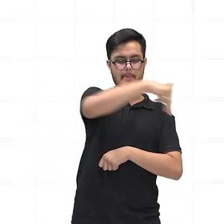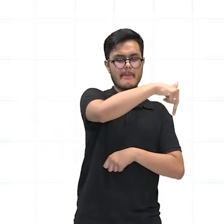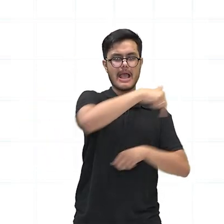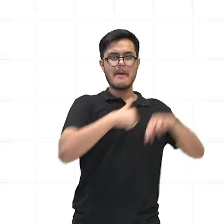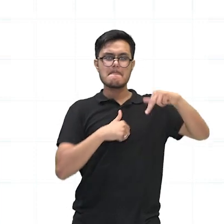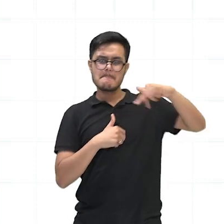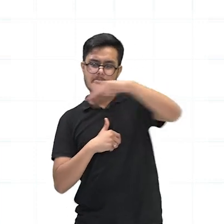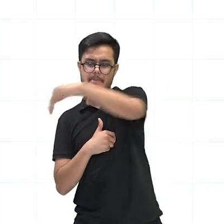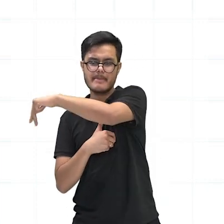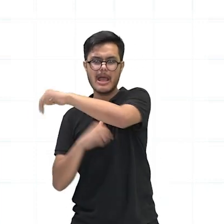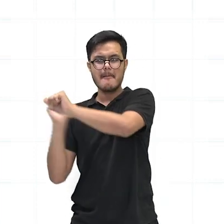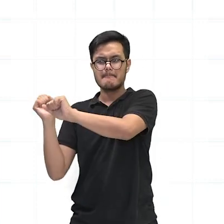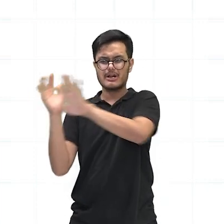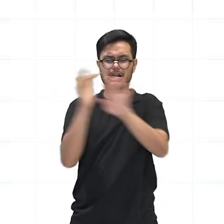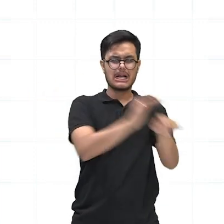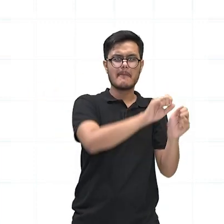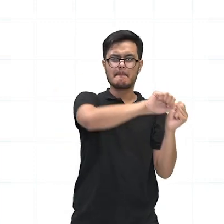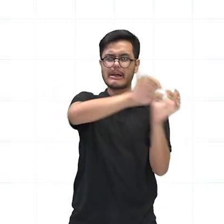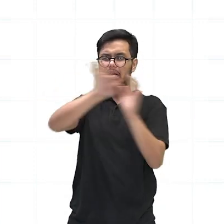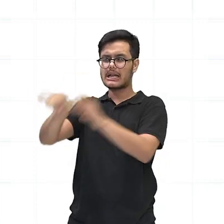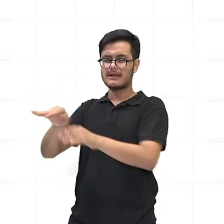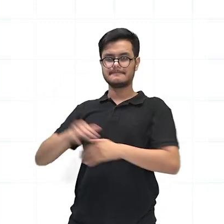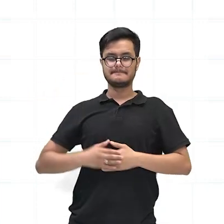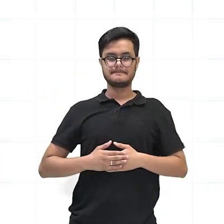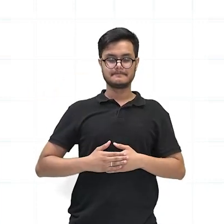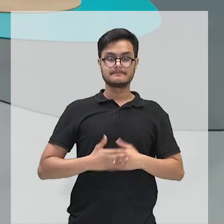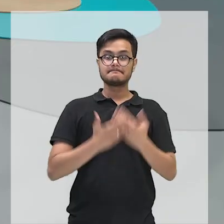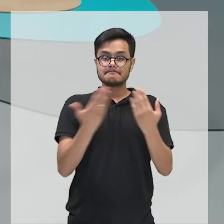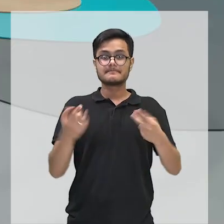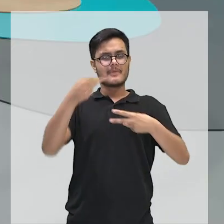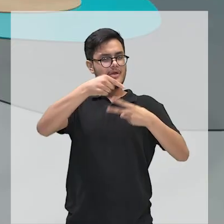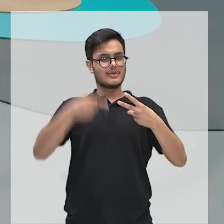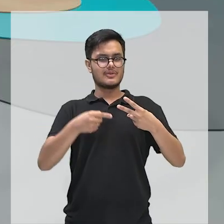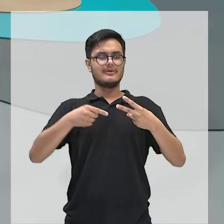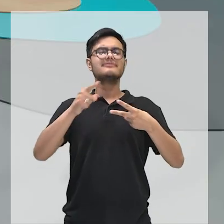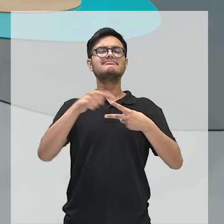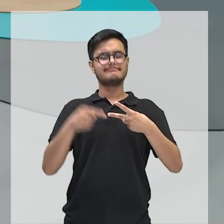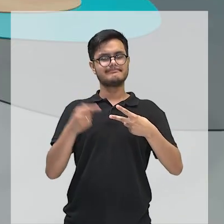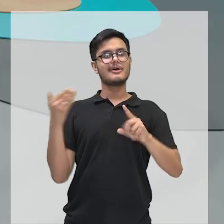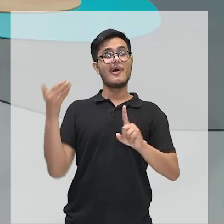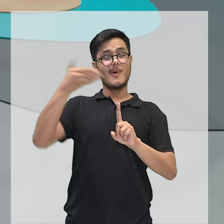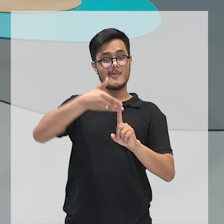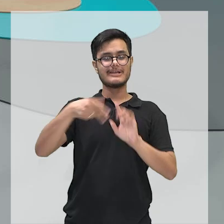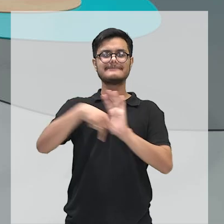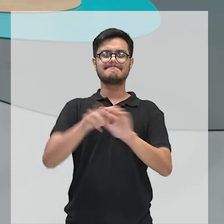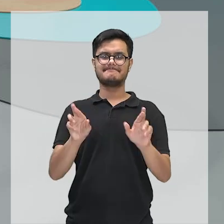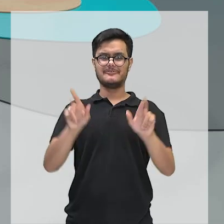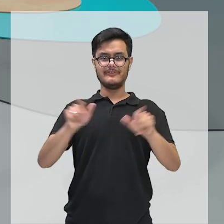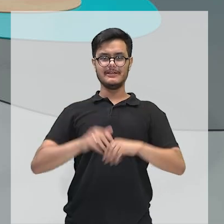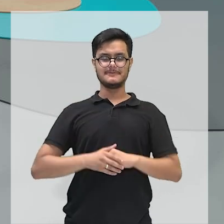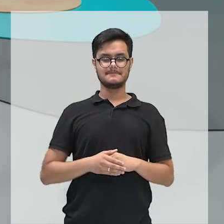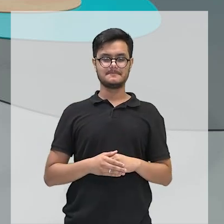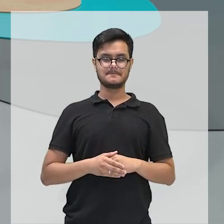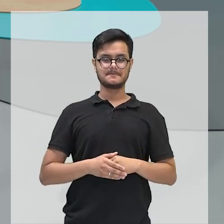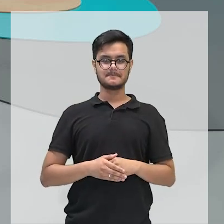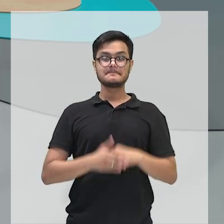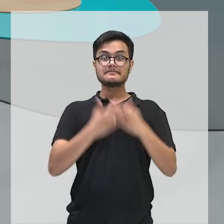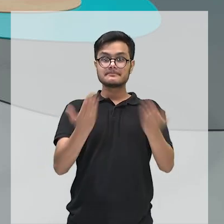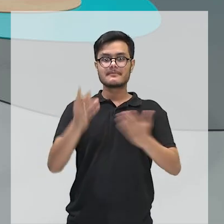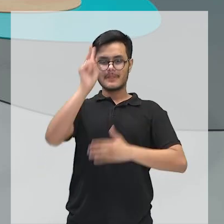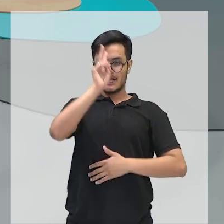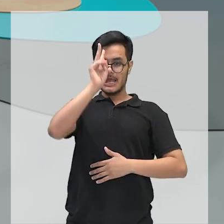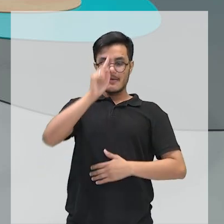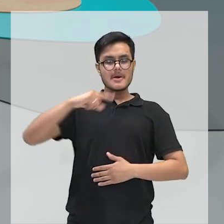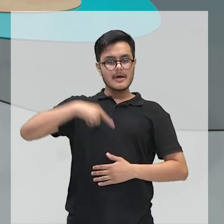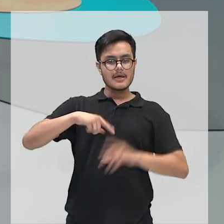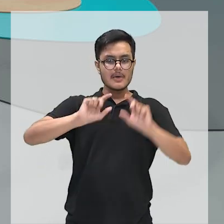bom? Então, olha só, vimos aí 2 objetivos diferentes. Lembrem-se que a gente tem a